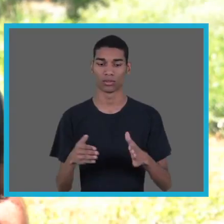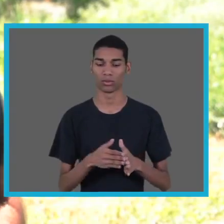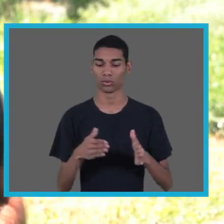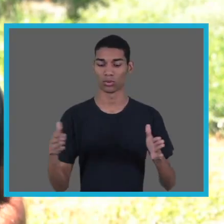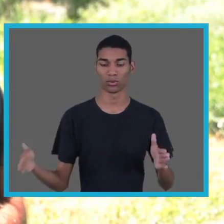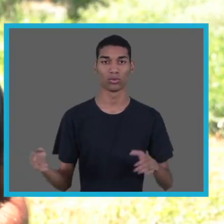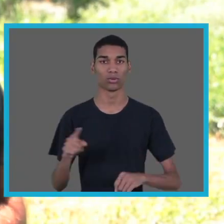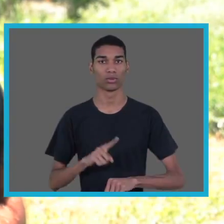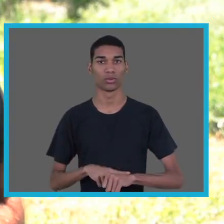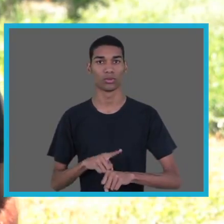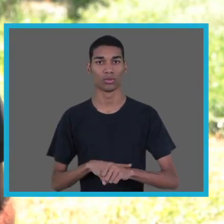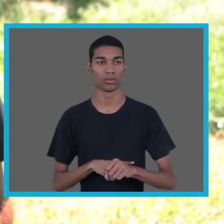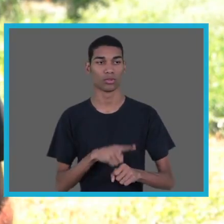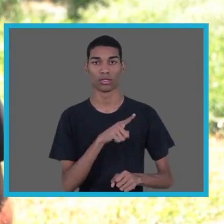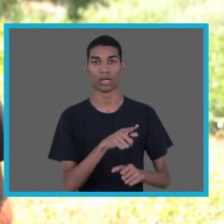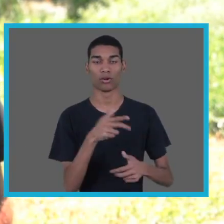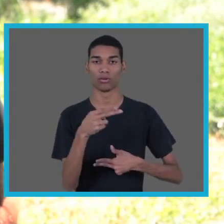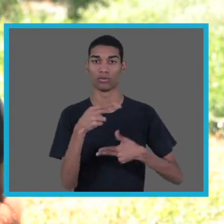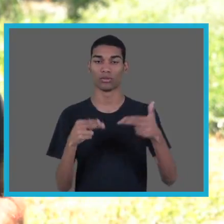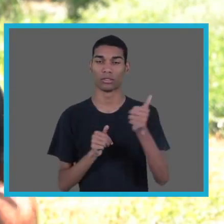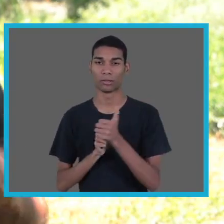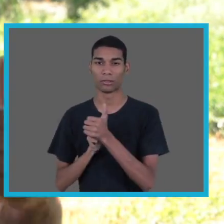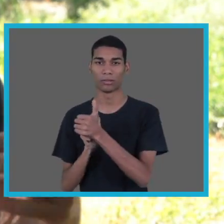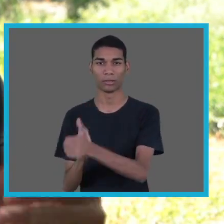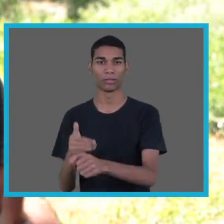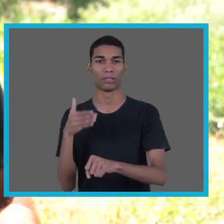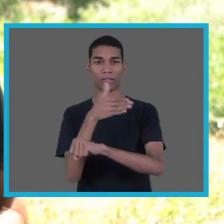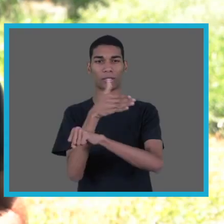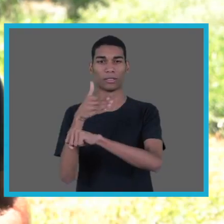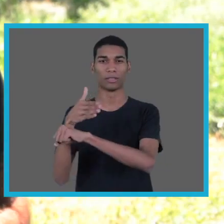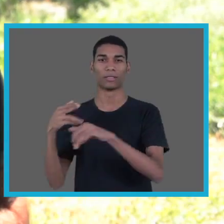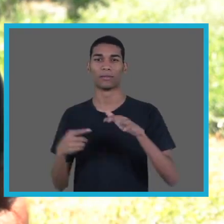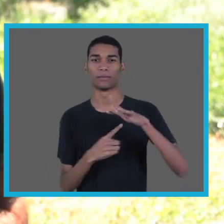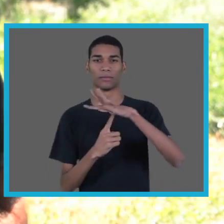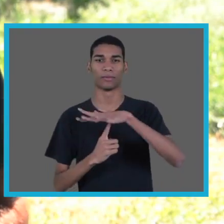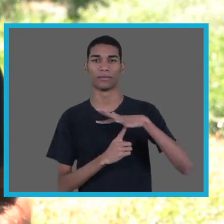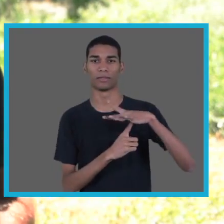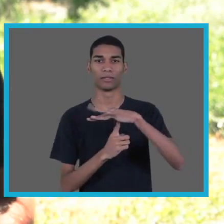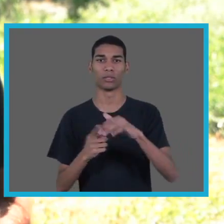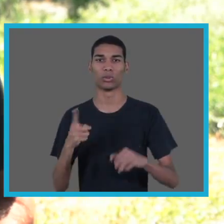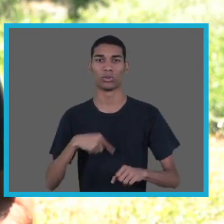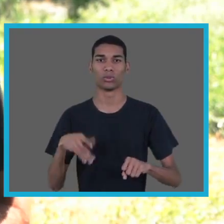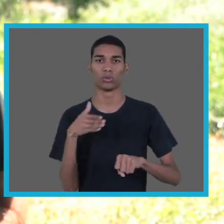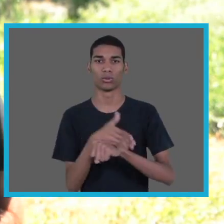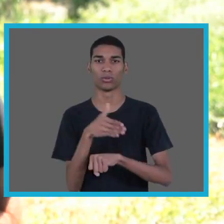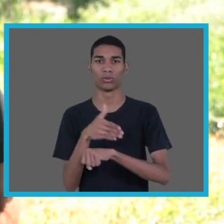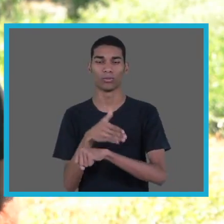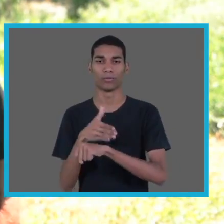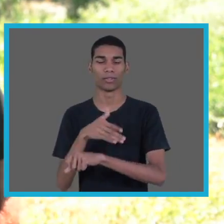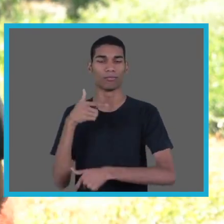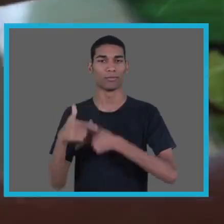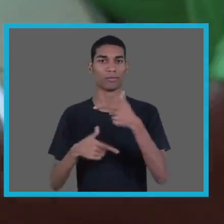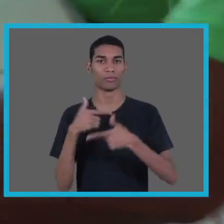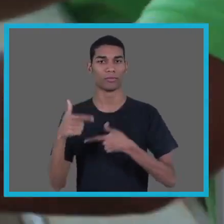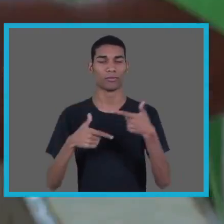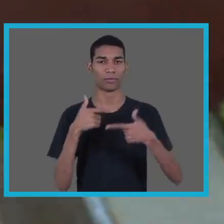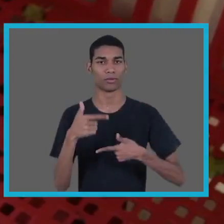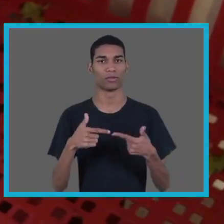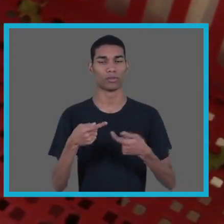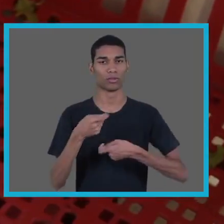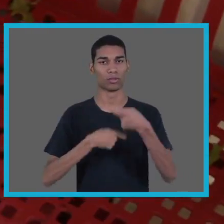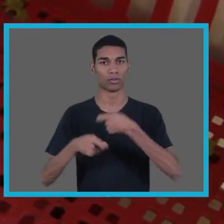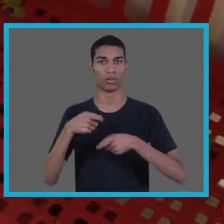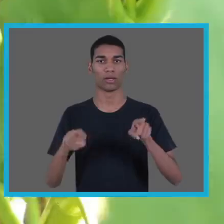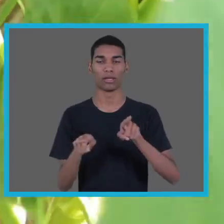E durante todos esses tempos, o acompanhamento do SEBRAE, levando a gente nas feiras, a gente participando de rodadas de negócio,